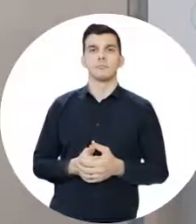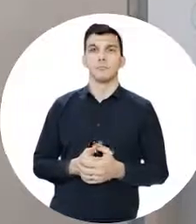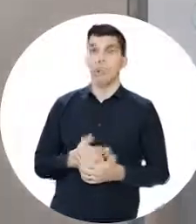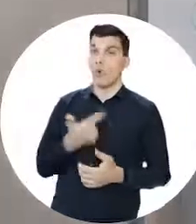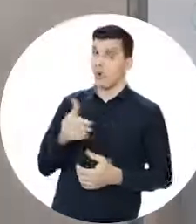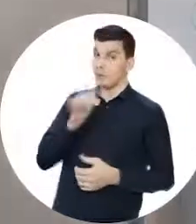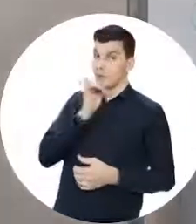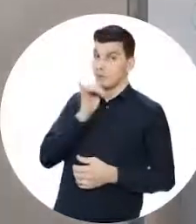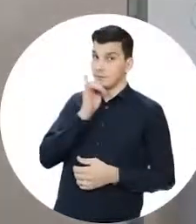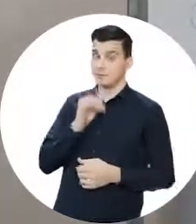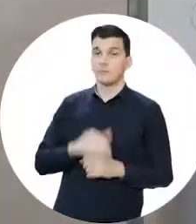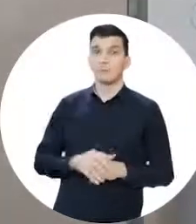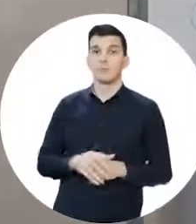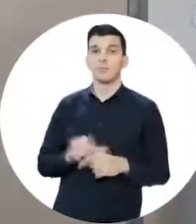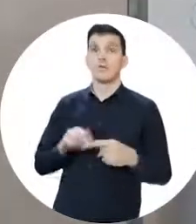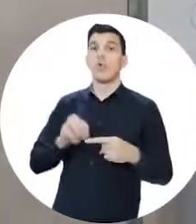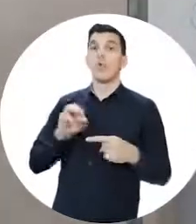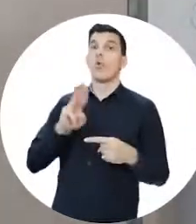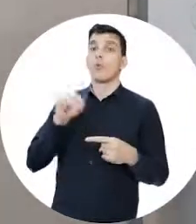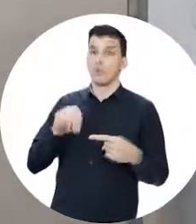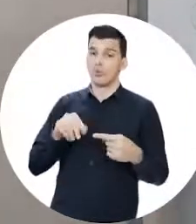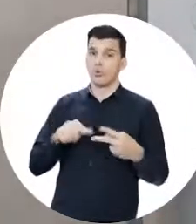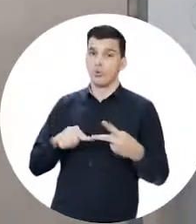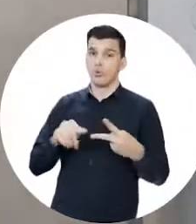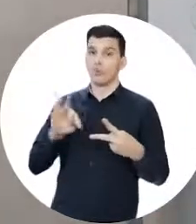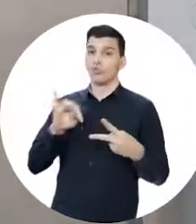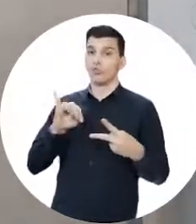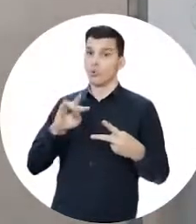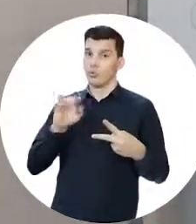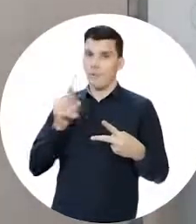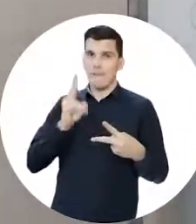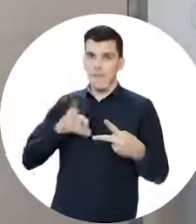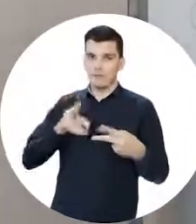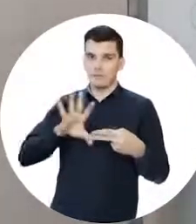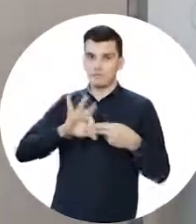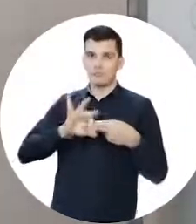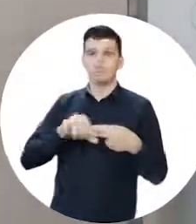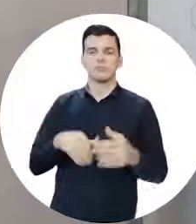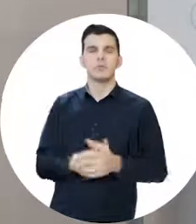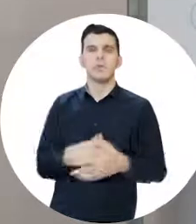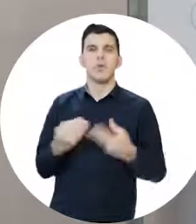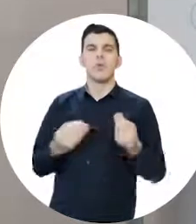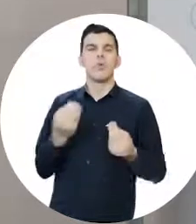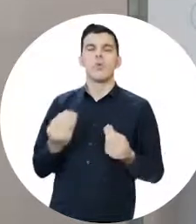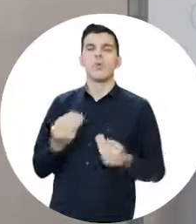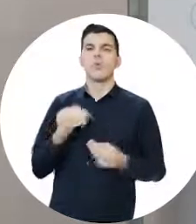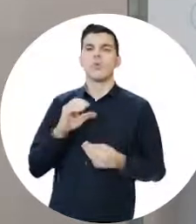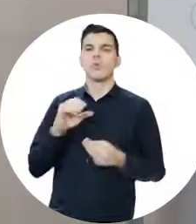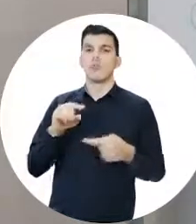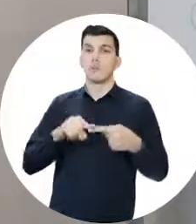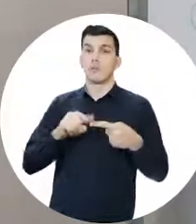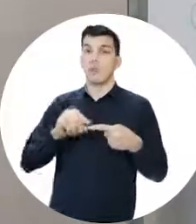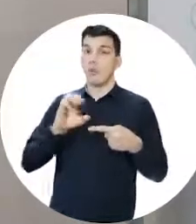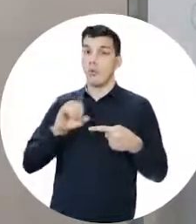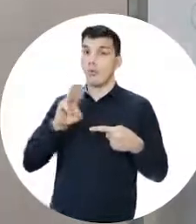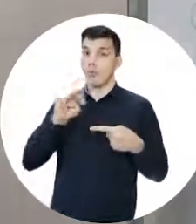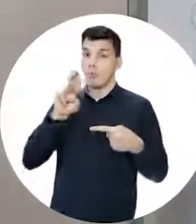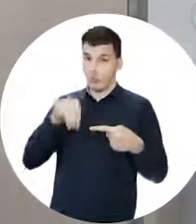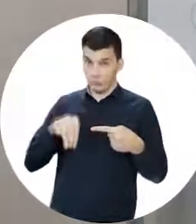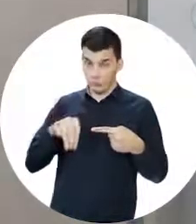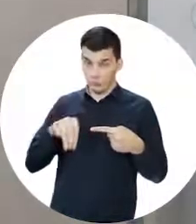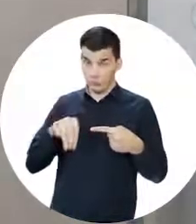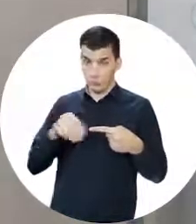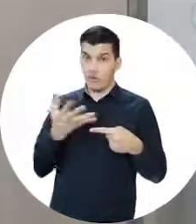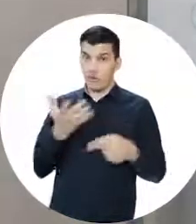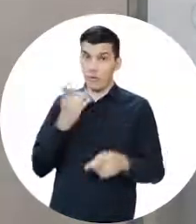exemplo aqui, concentração comum, densidade e título no mesmo exercício. Qual é a concentração comum? É aquilo que eu quero